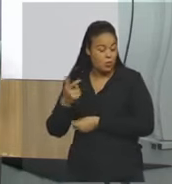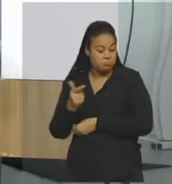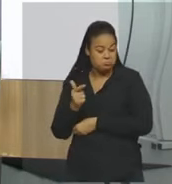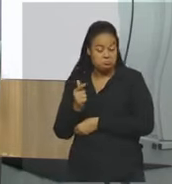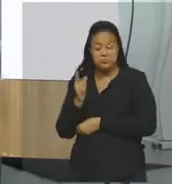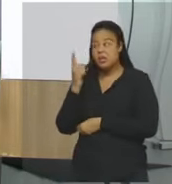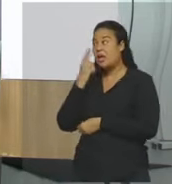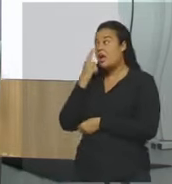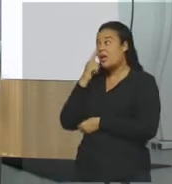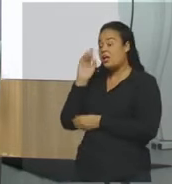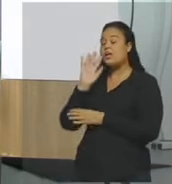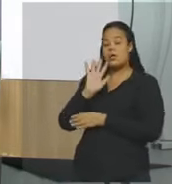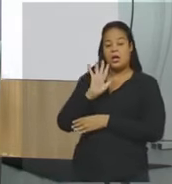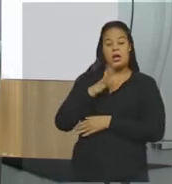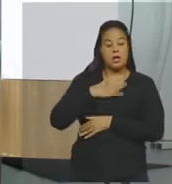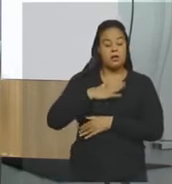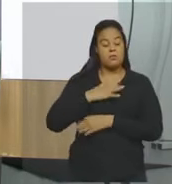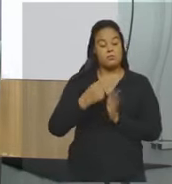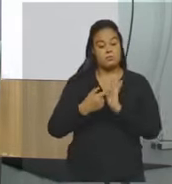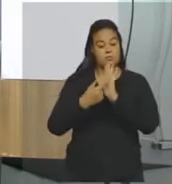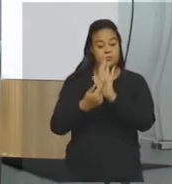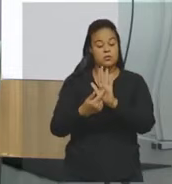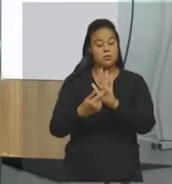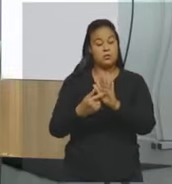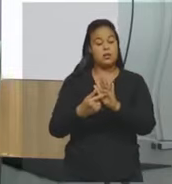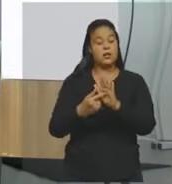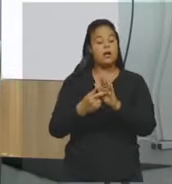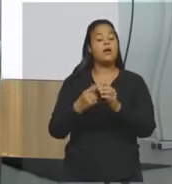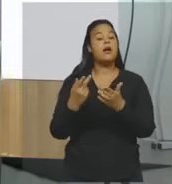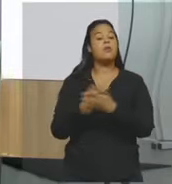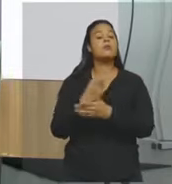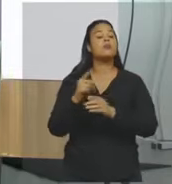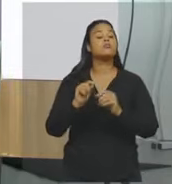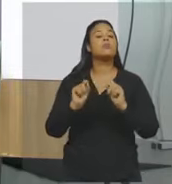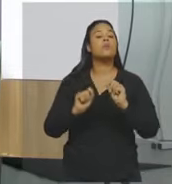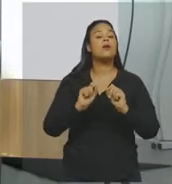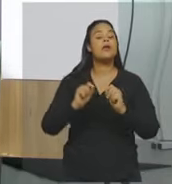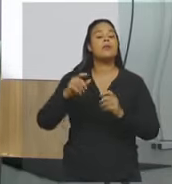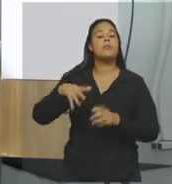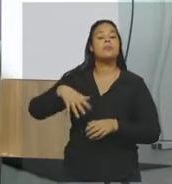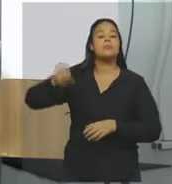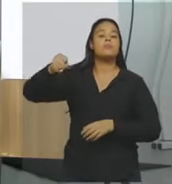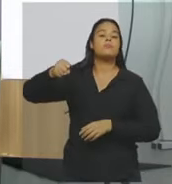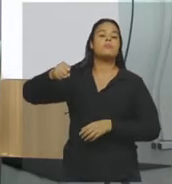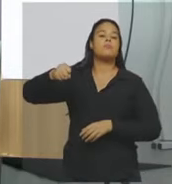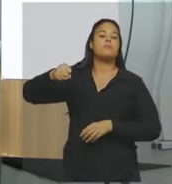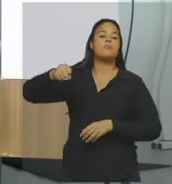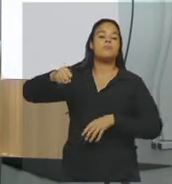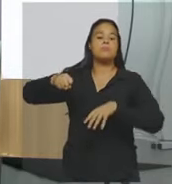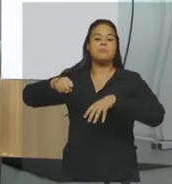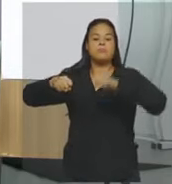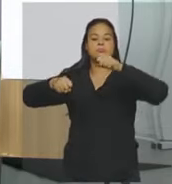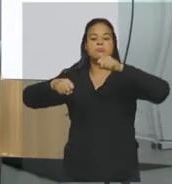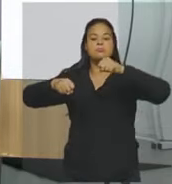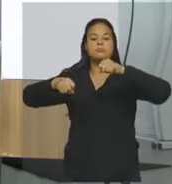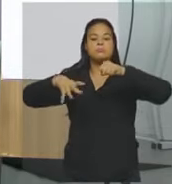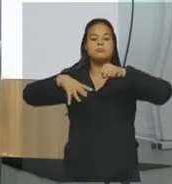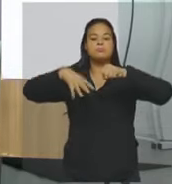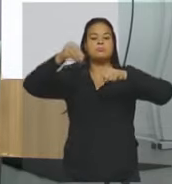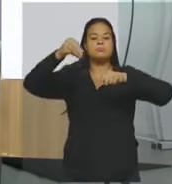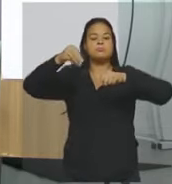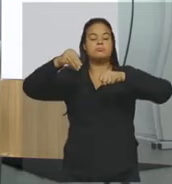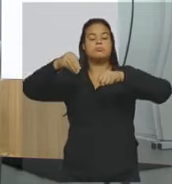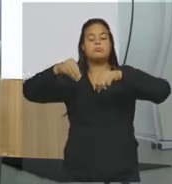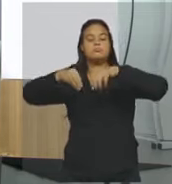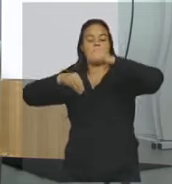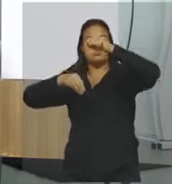descritos, que eu vou mostrar daqui a pouco, eu vou causar a queima desta lâmpada. Tá? Então, para que isso aconteça, para que eu tenha essa potência dentro